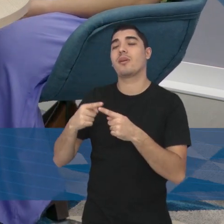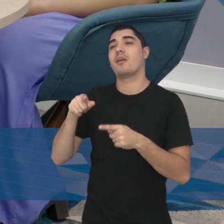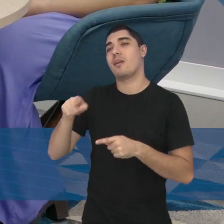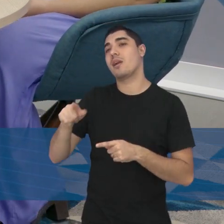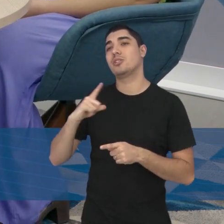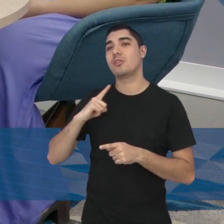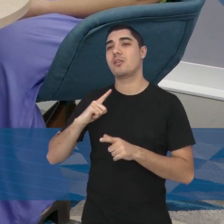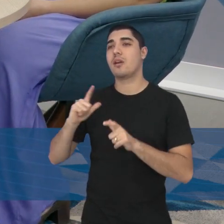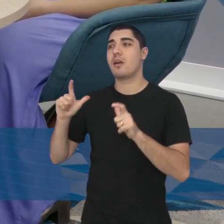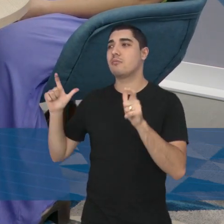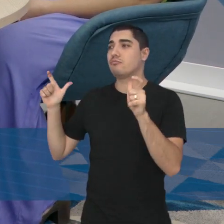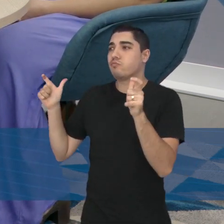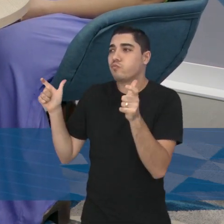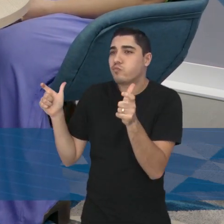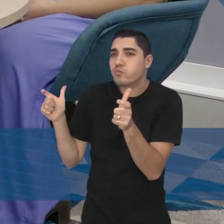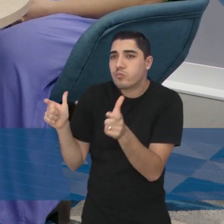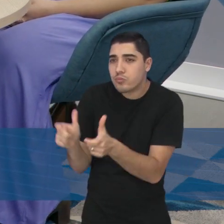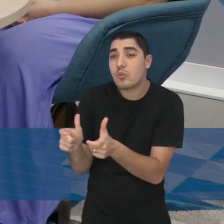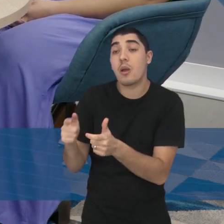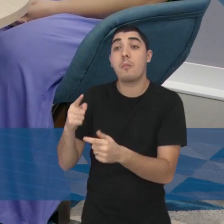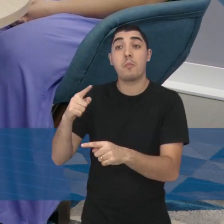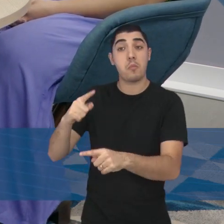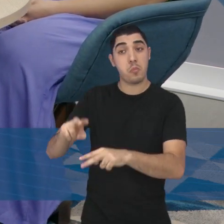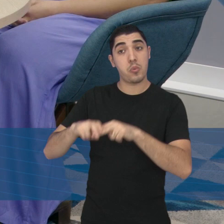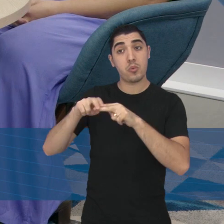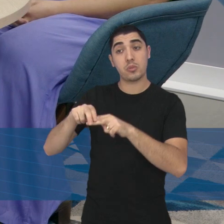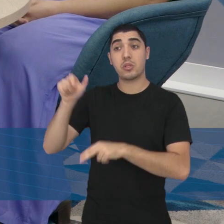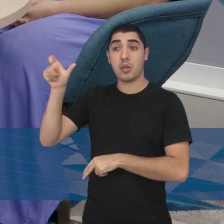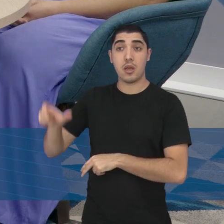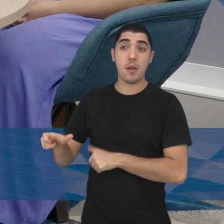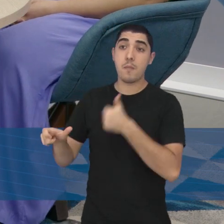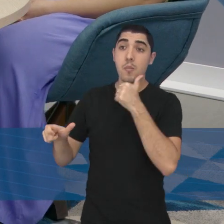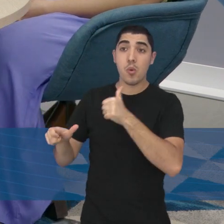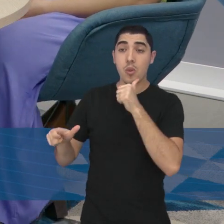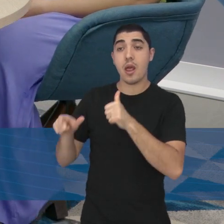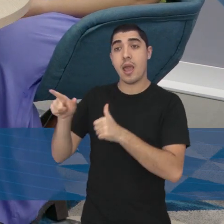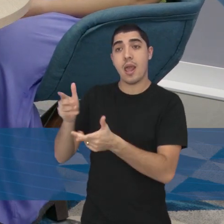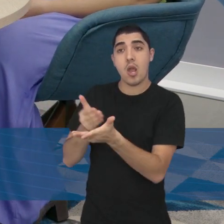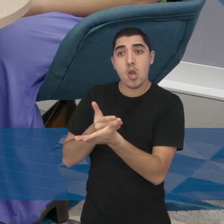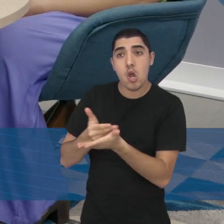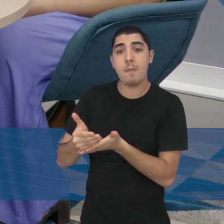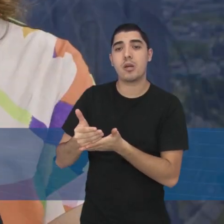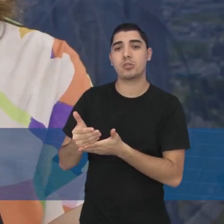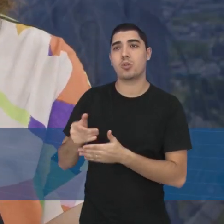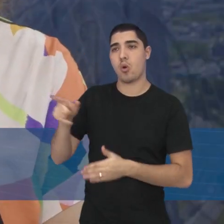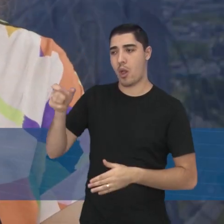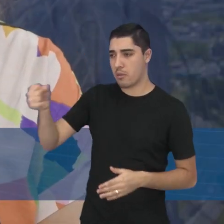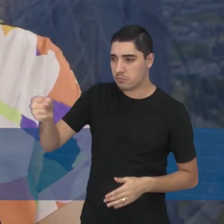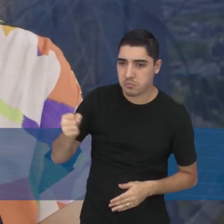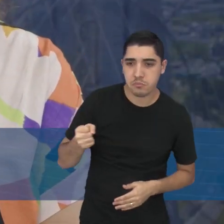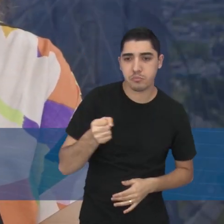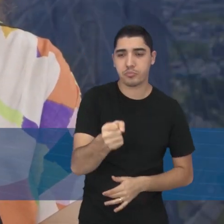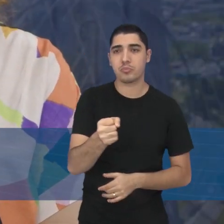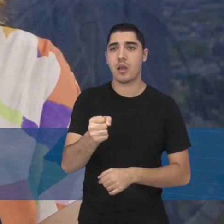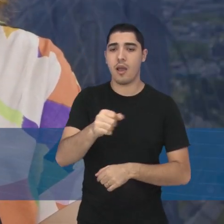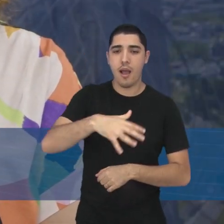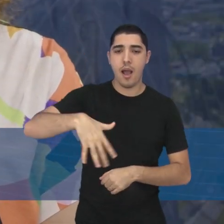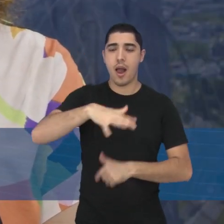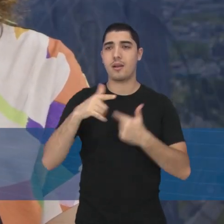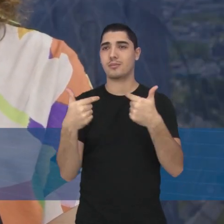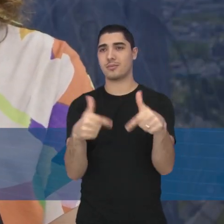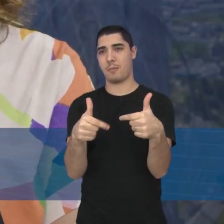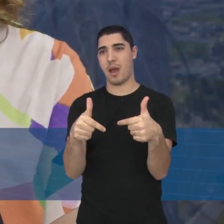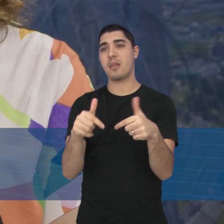natalidade tem a ver muito pela inserção da mulher, cada vez mais, né, no trabalho, mercado